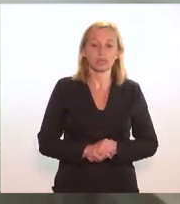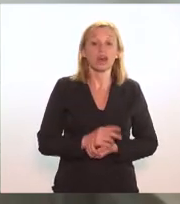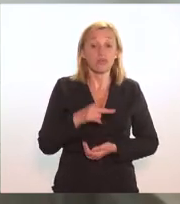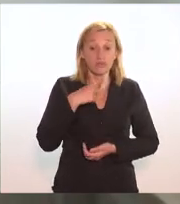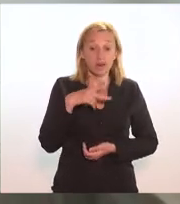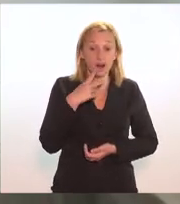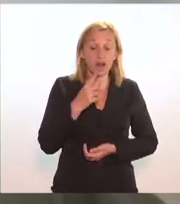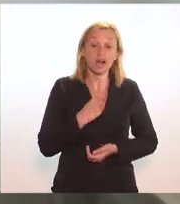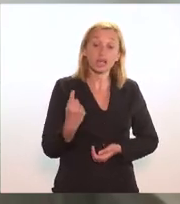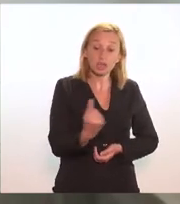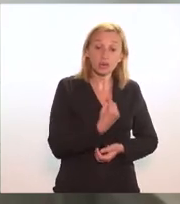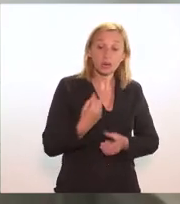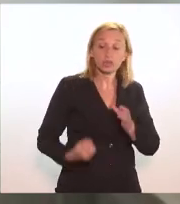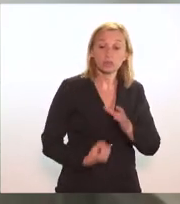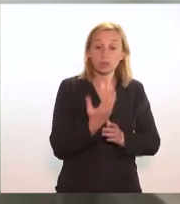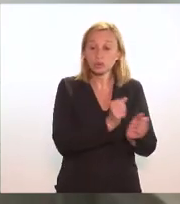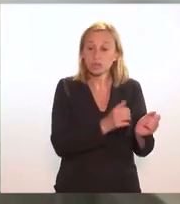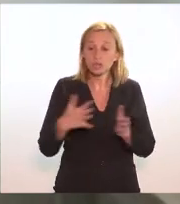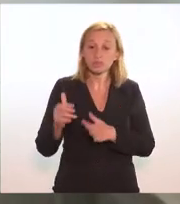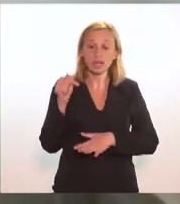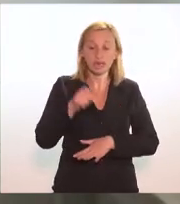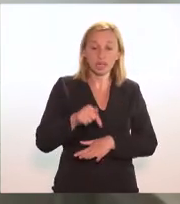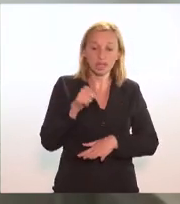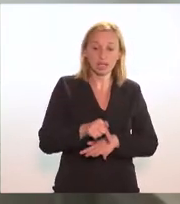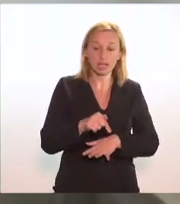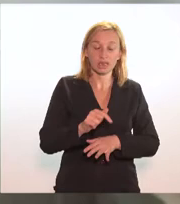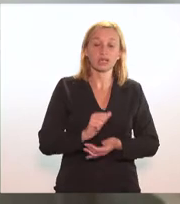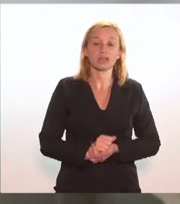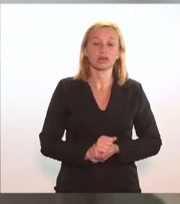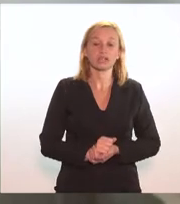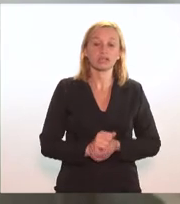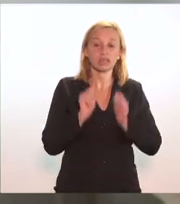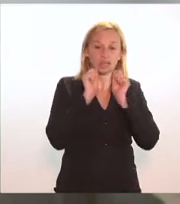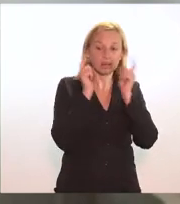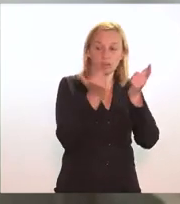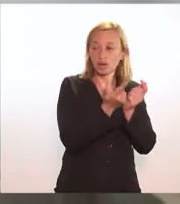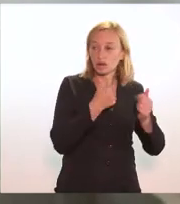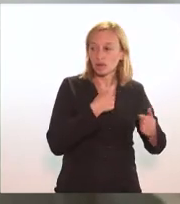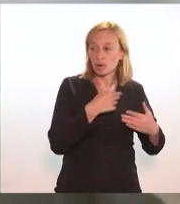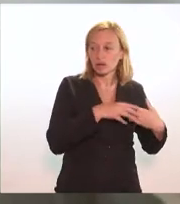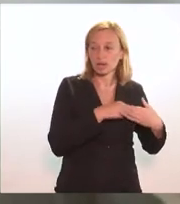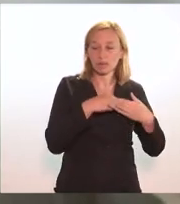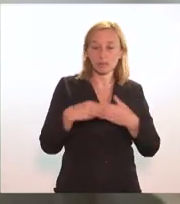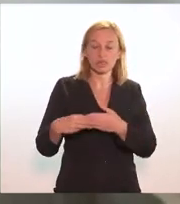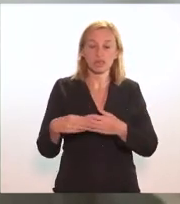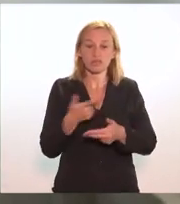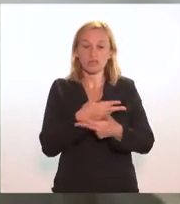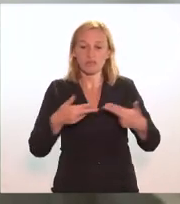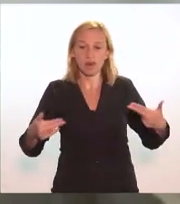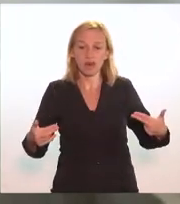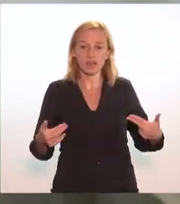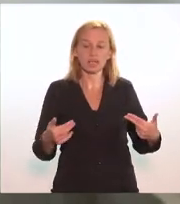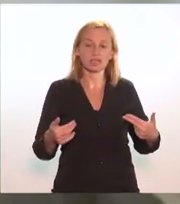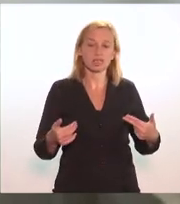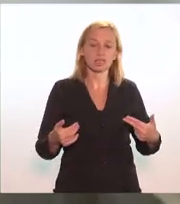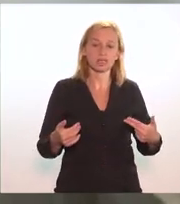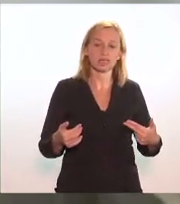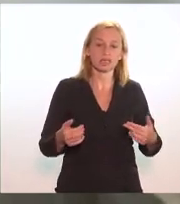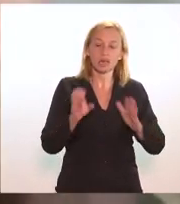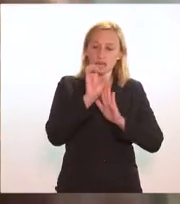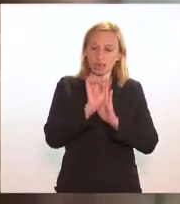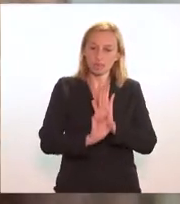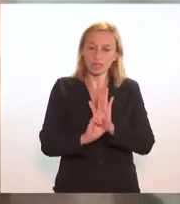que nós produzimos aqui na Assembleia, e eu caí meio a Vossa Excelência, uma série de emendas que está